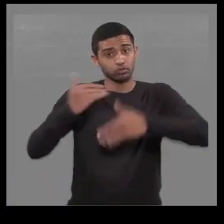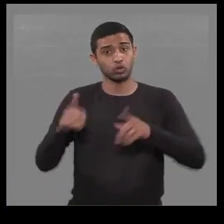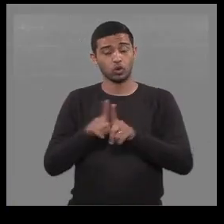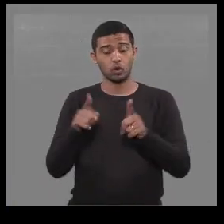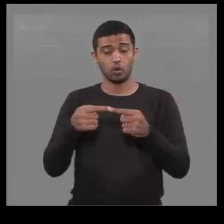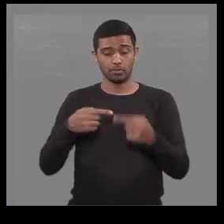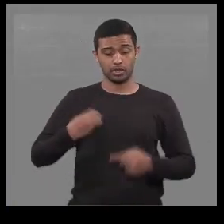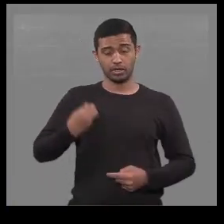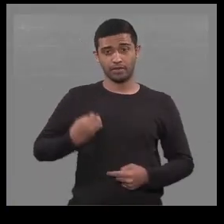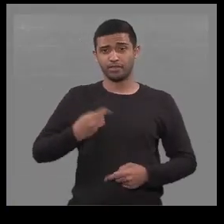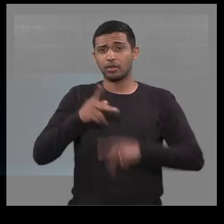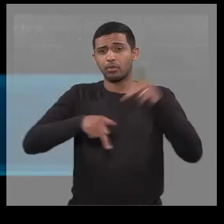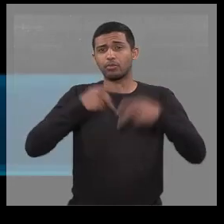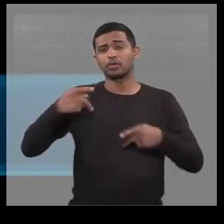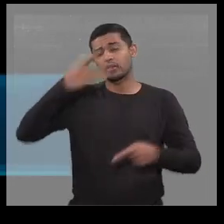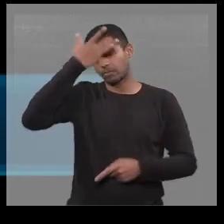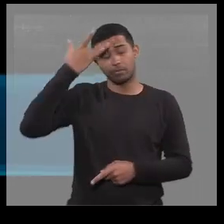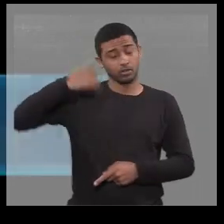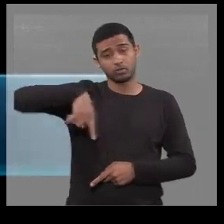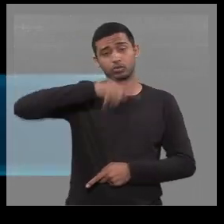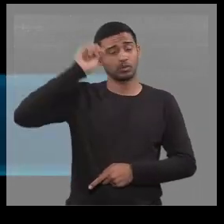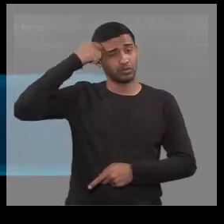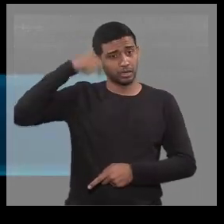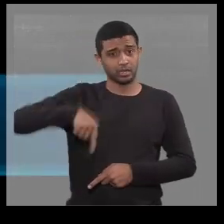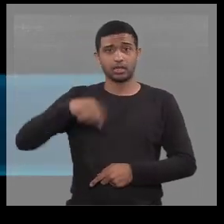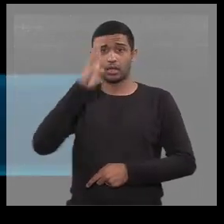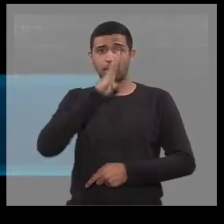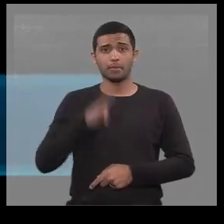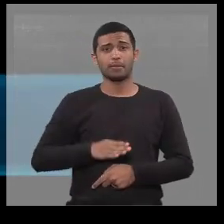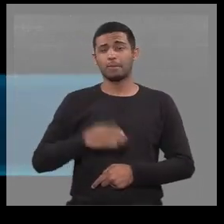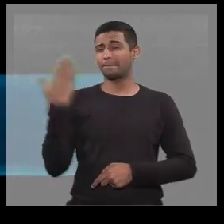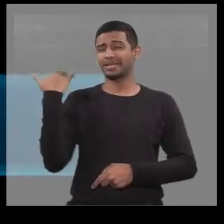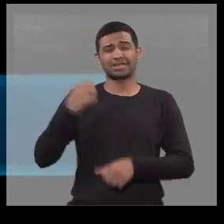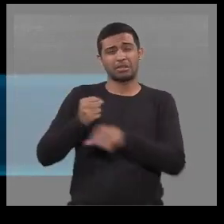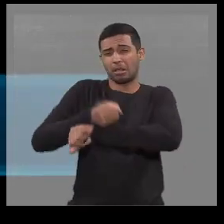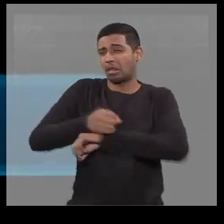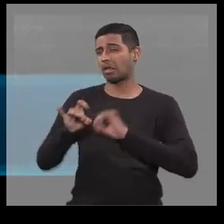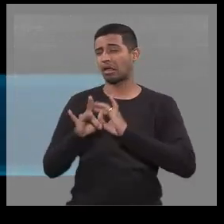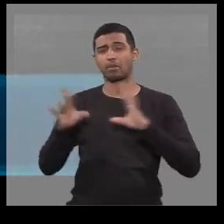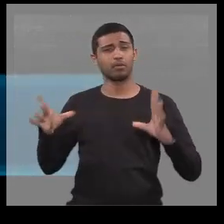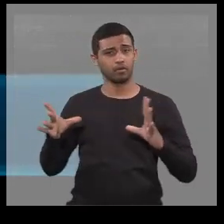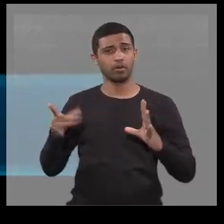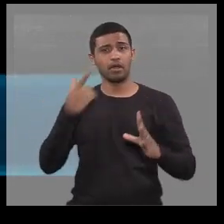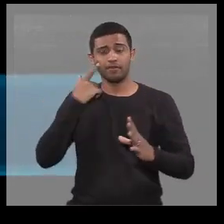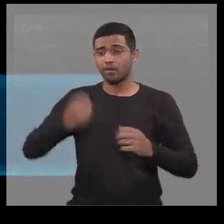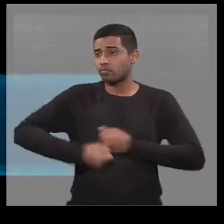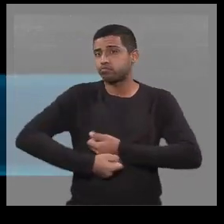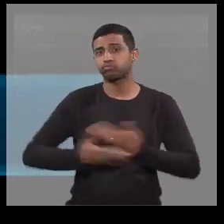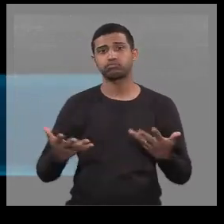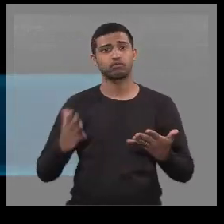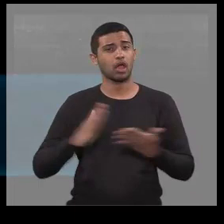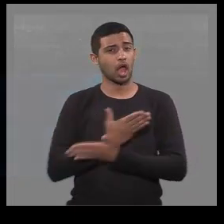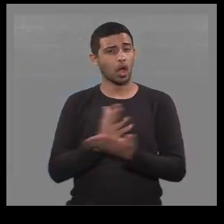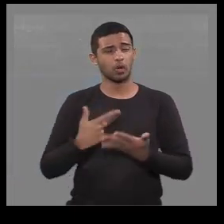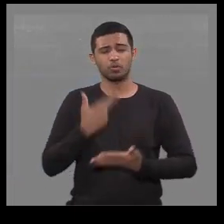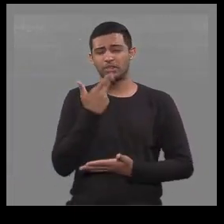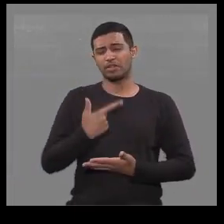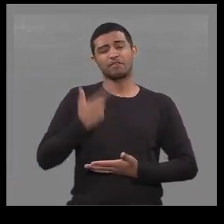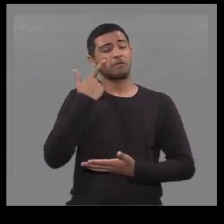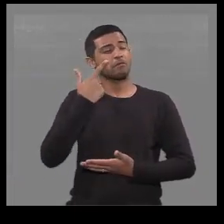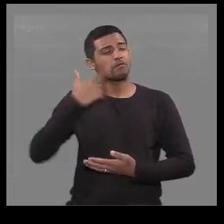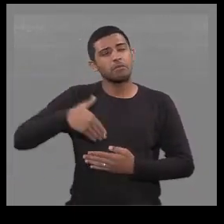empreender é sobrevivência para a população negra no Brasil desde a abolição da escravatura. Ao serem lançados à